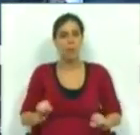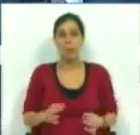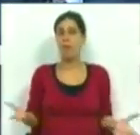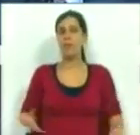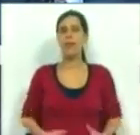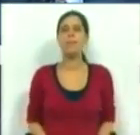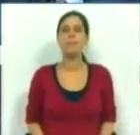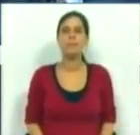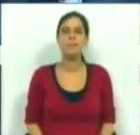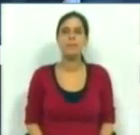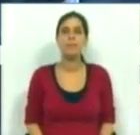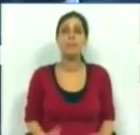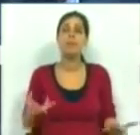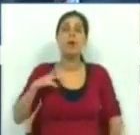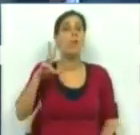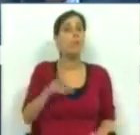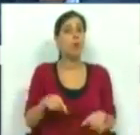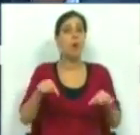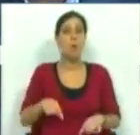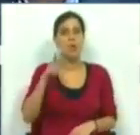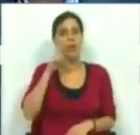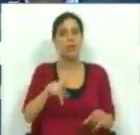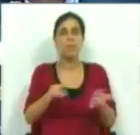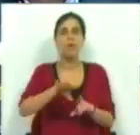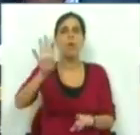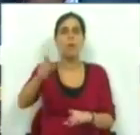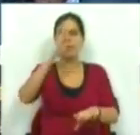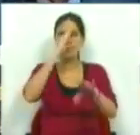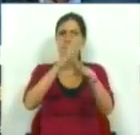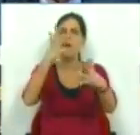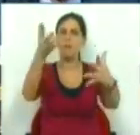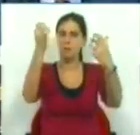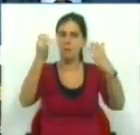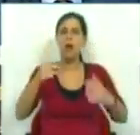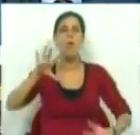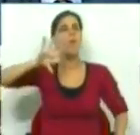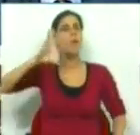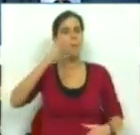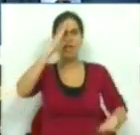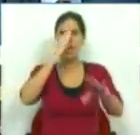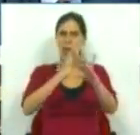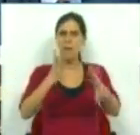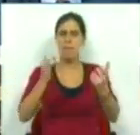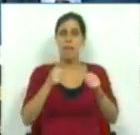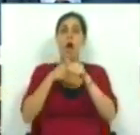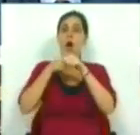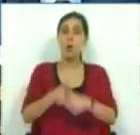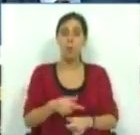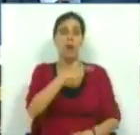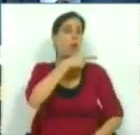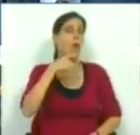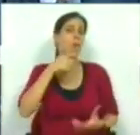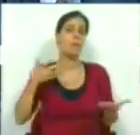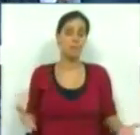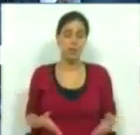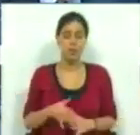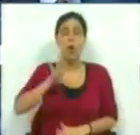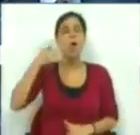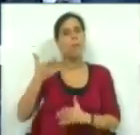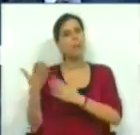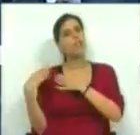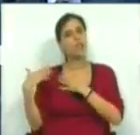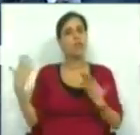existiam. Portugal é hoje visto como um país determinado, um país empenhado no cumprimento dos seus compromissos, um